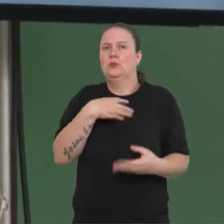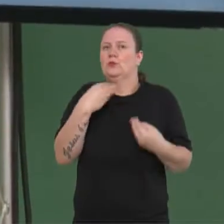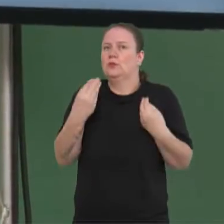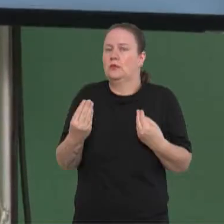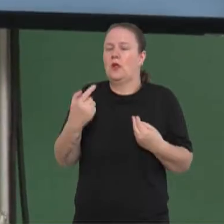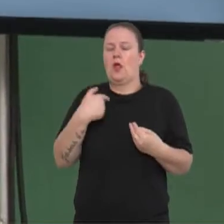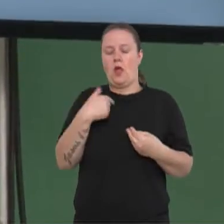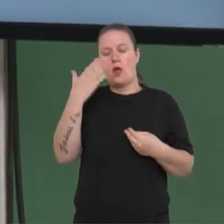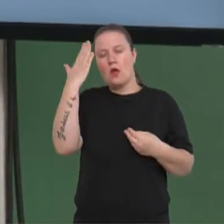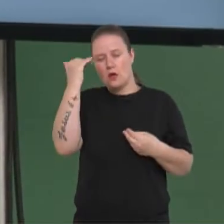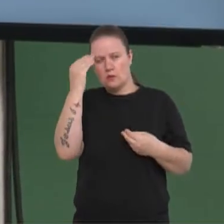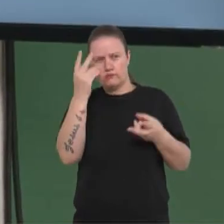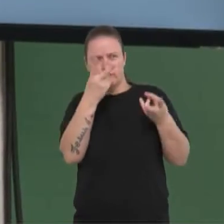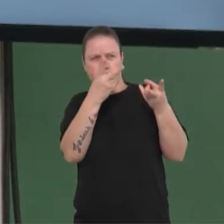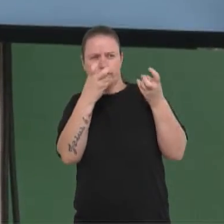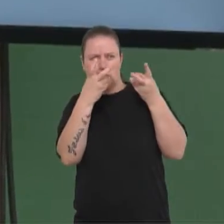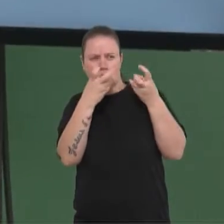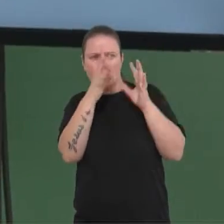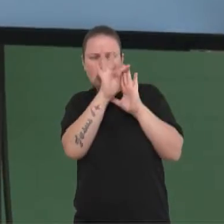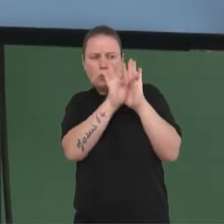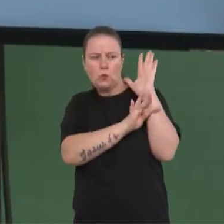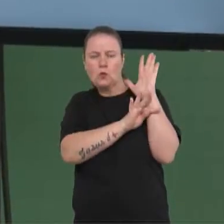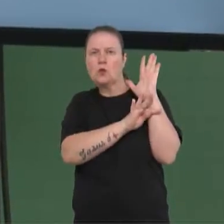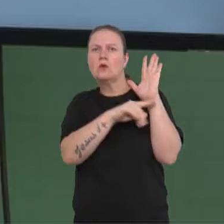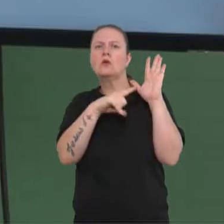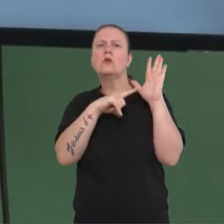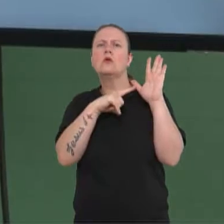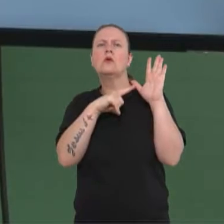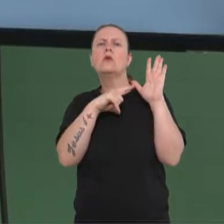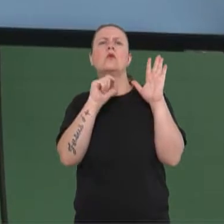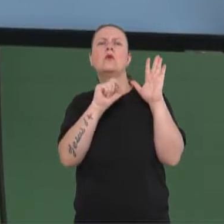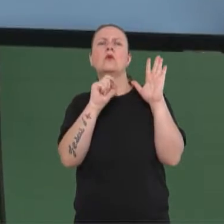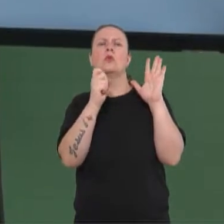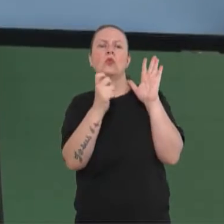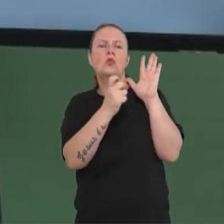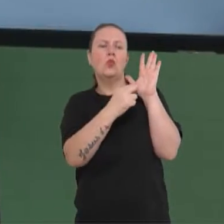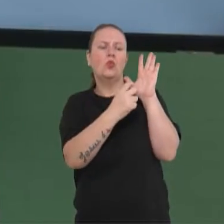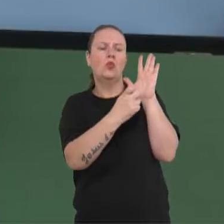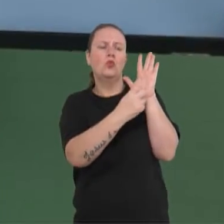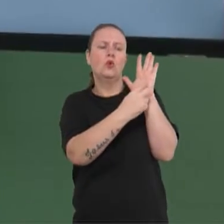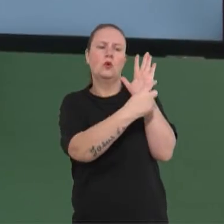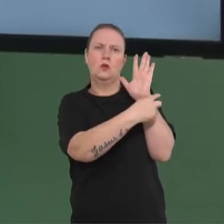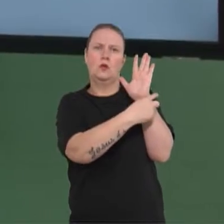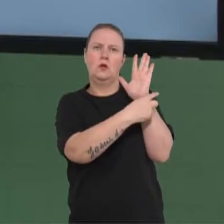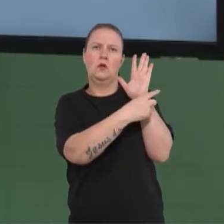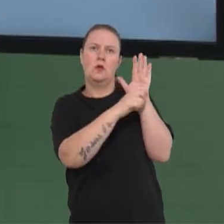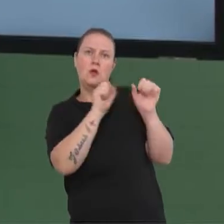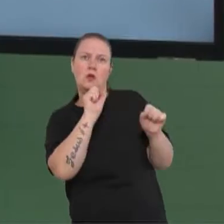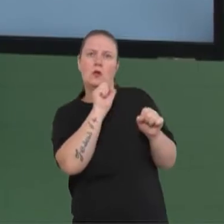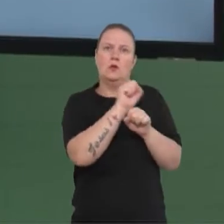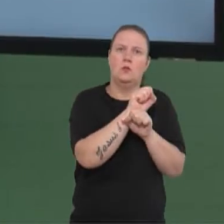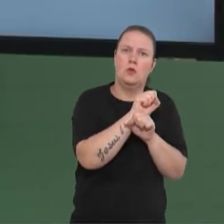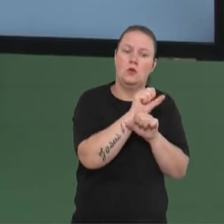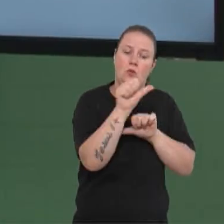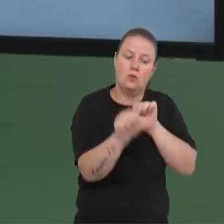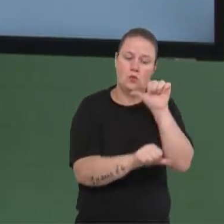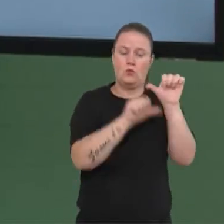eu sei, ou que eu possa saber, que ali houve uma mudança na narração,